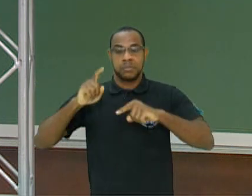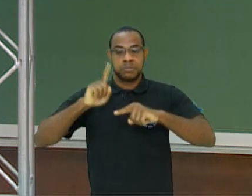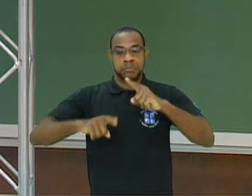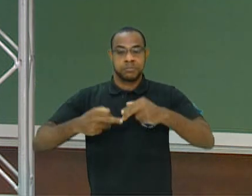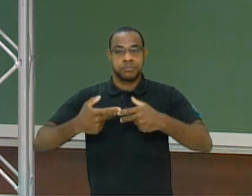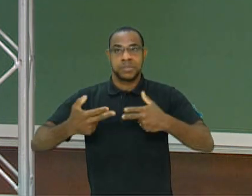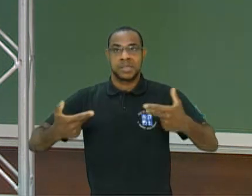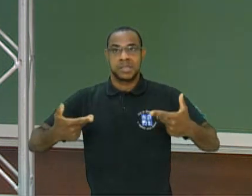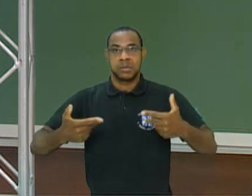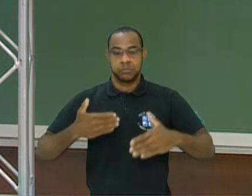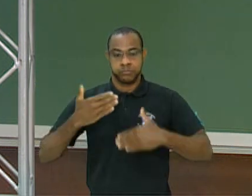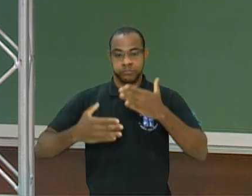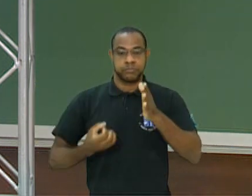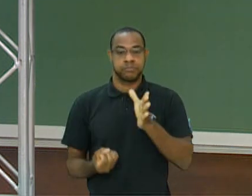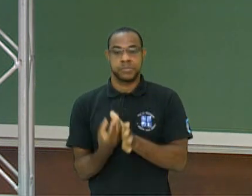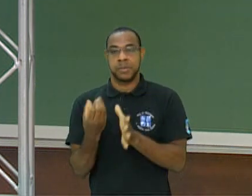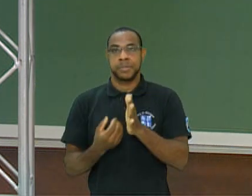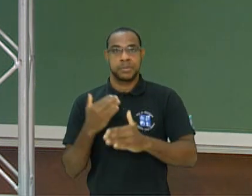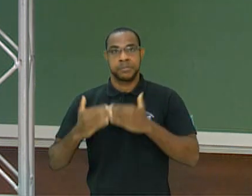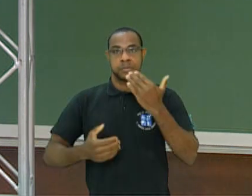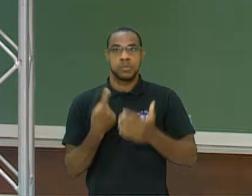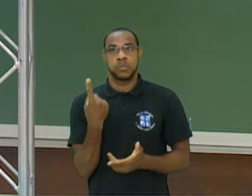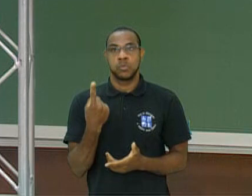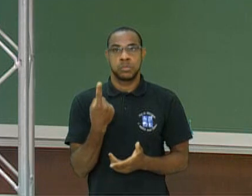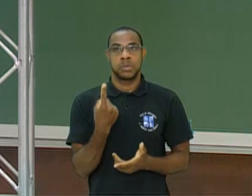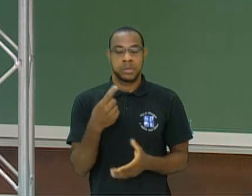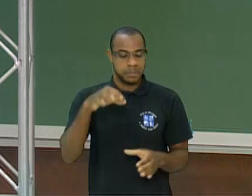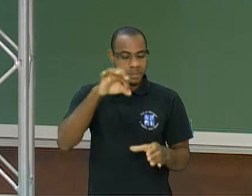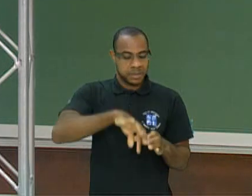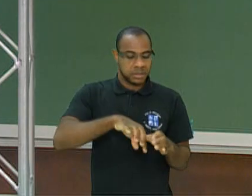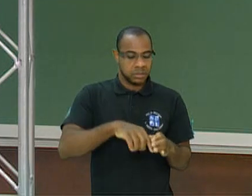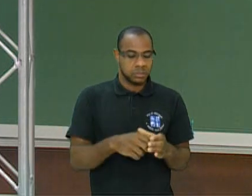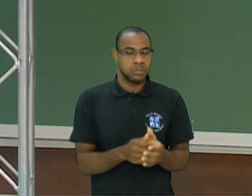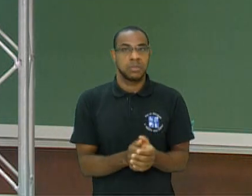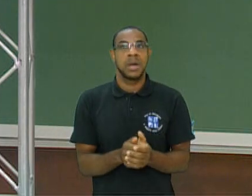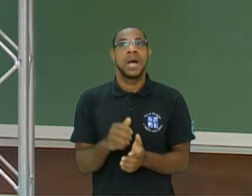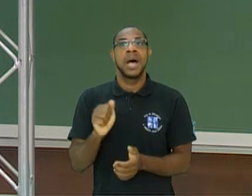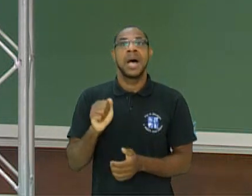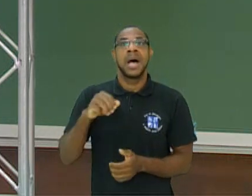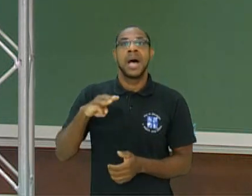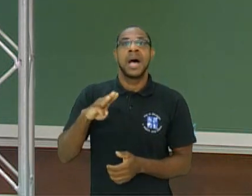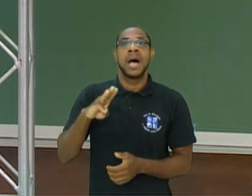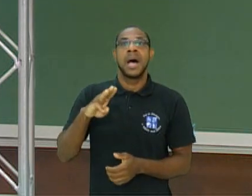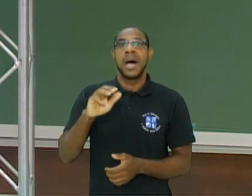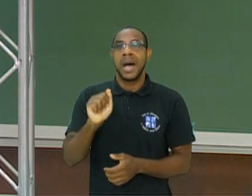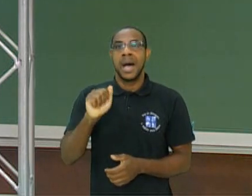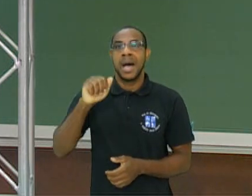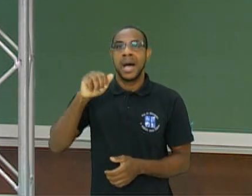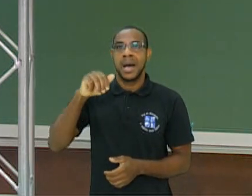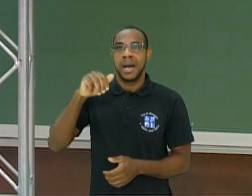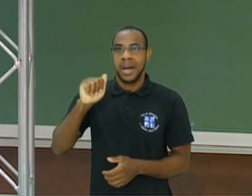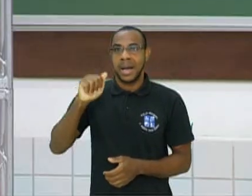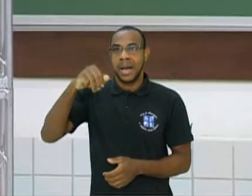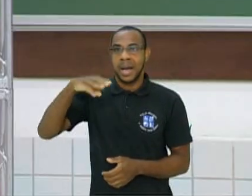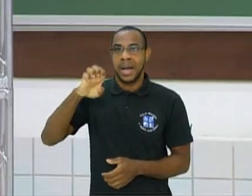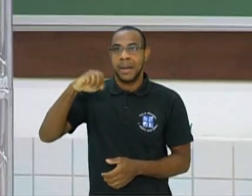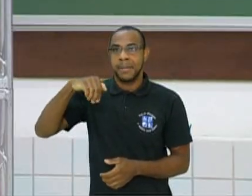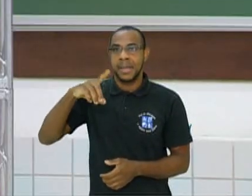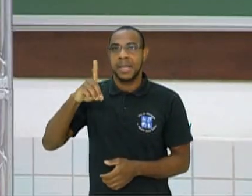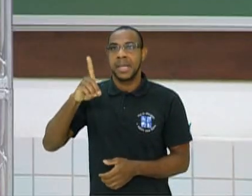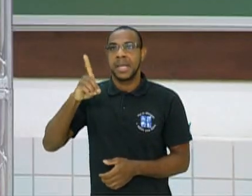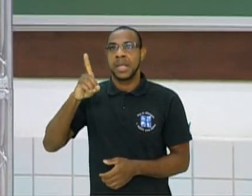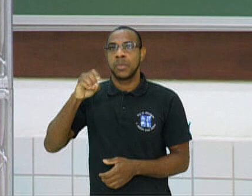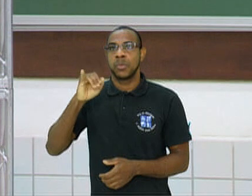uma única plantação, o amendoim. Lembrando vocês que nesse período o amendoim ele era adquirido de